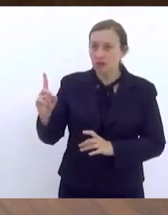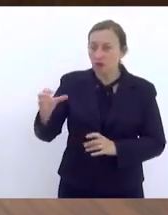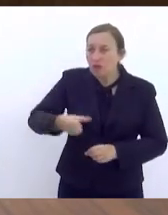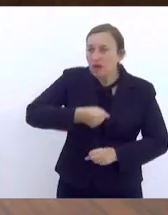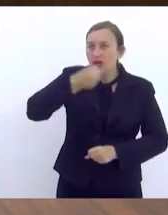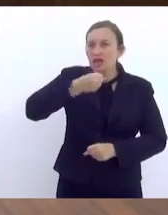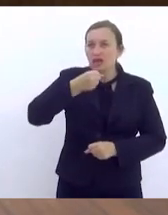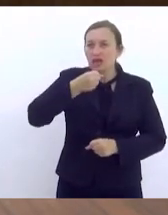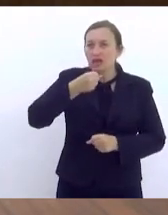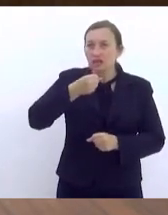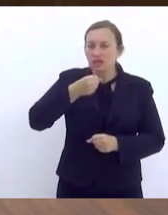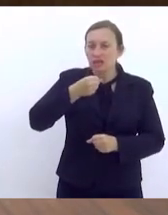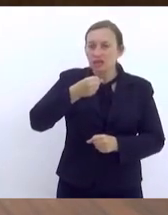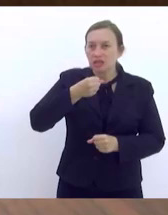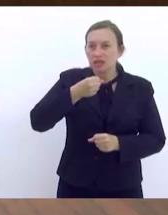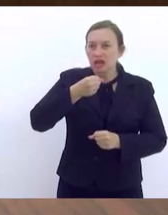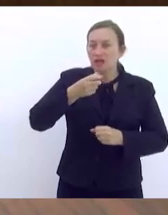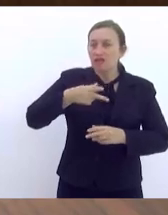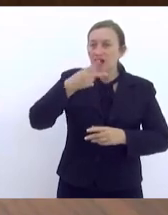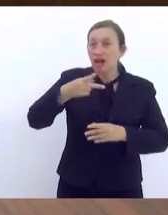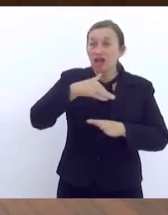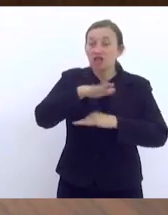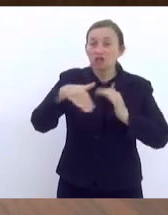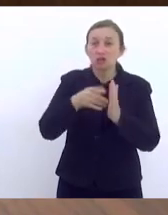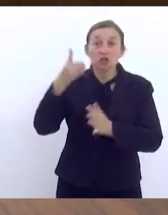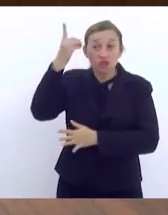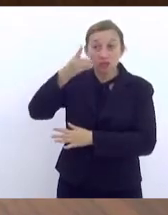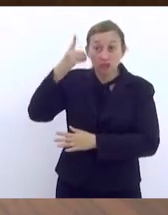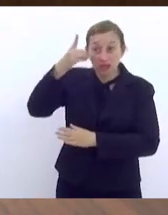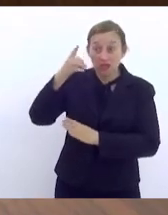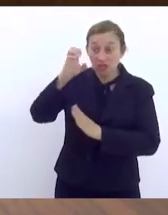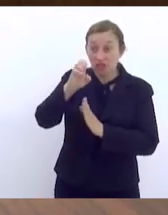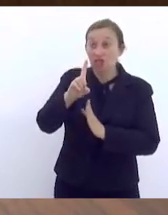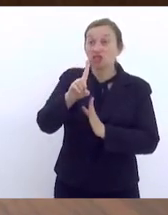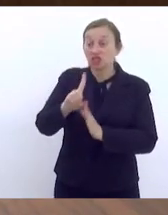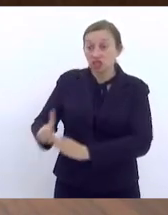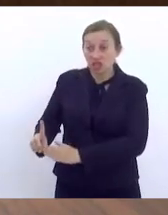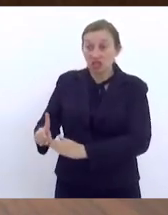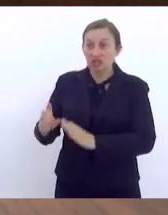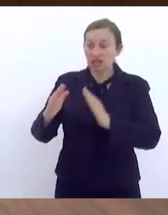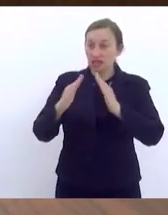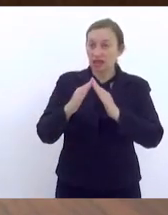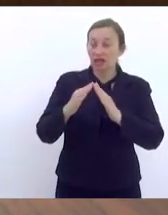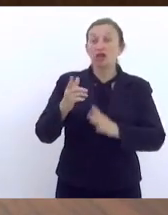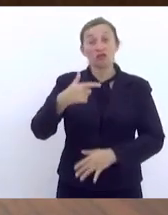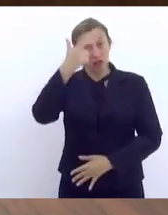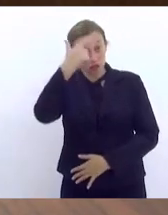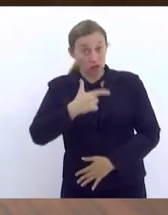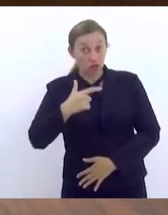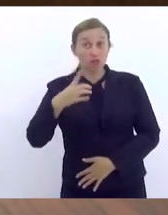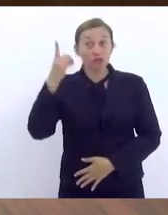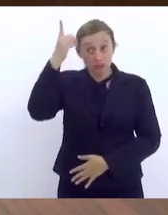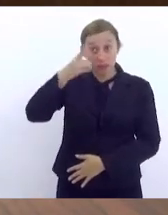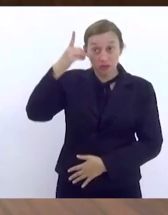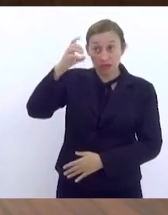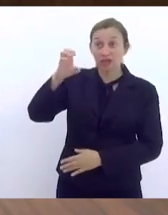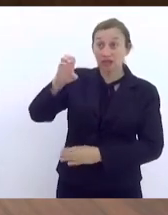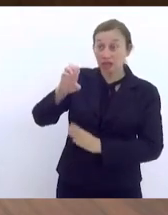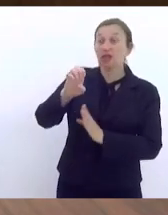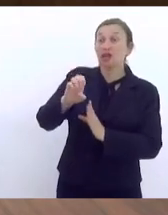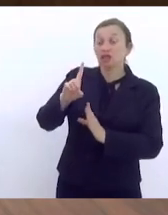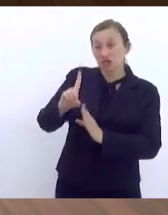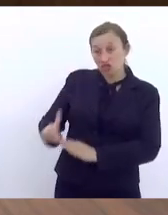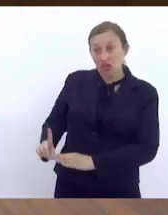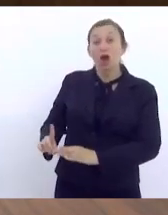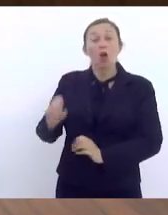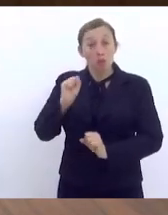começou atacar Damares e todos os deputados de direitos dessa casa me apresentei e falei sou deputada de direita você pode falar comigo